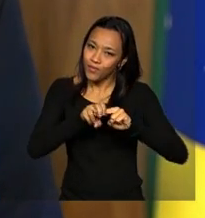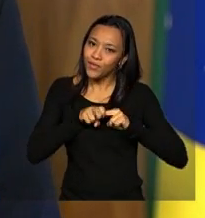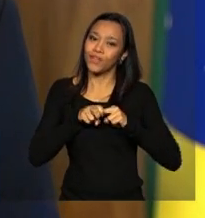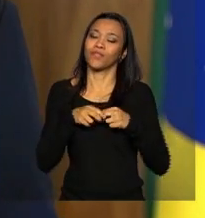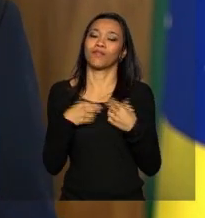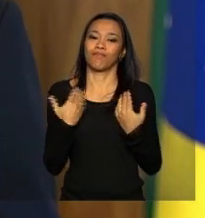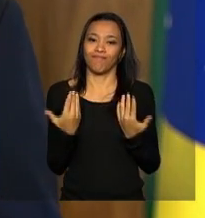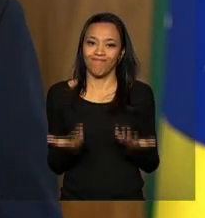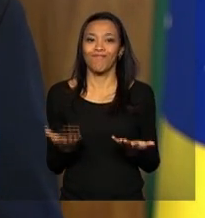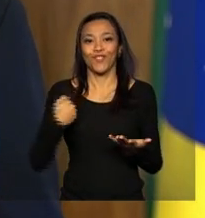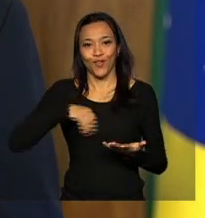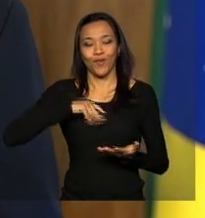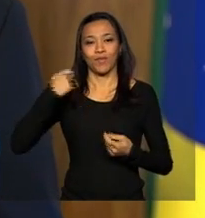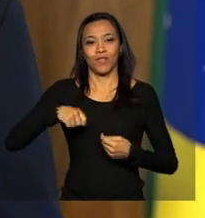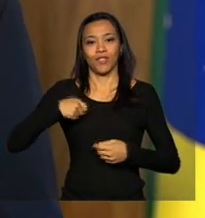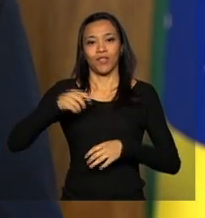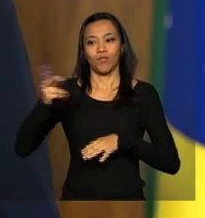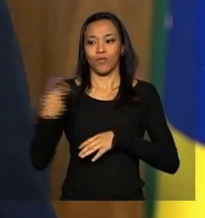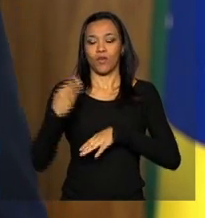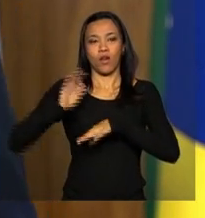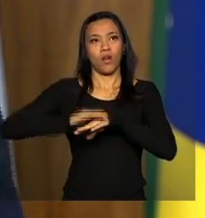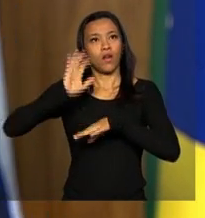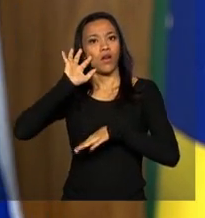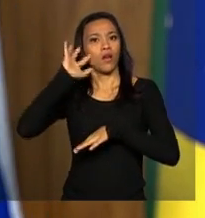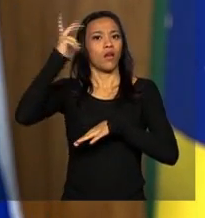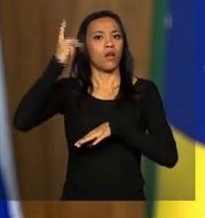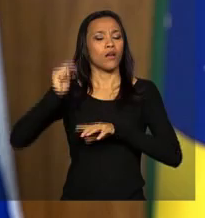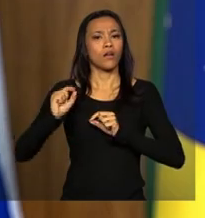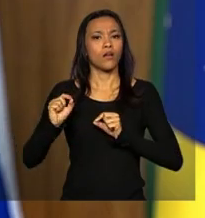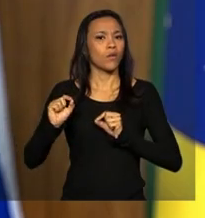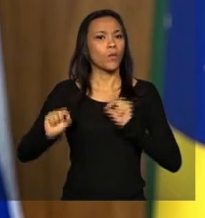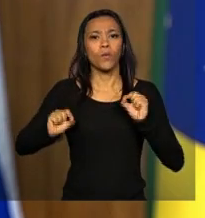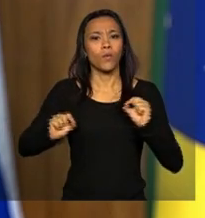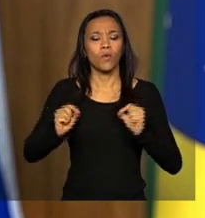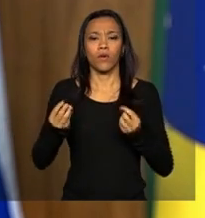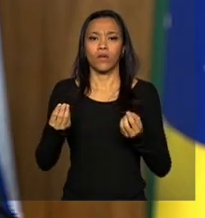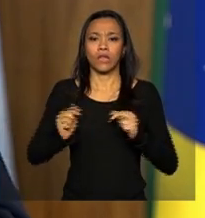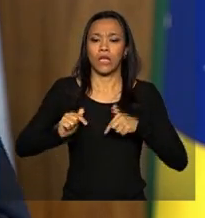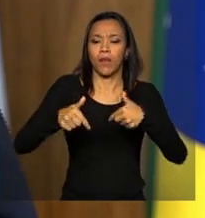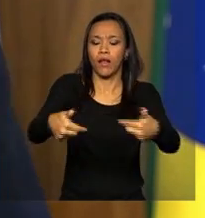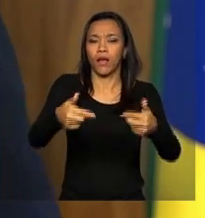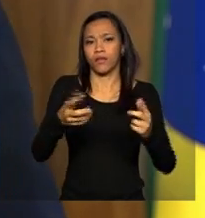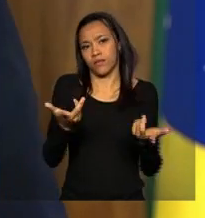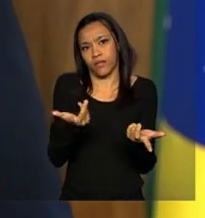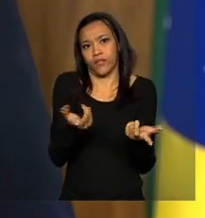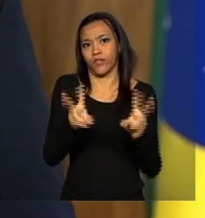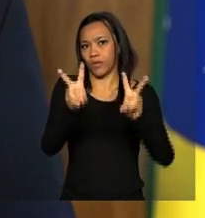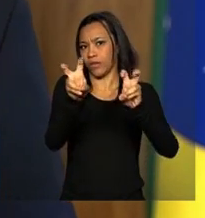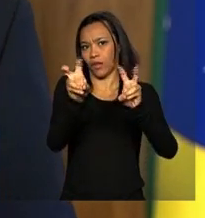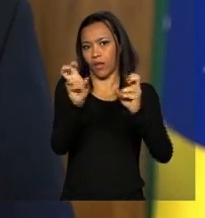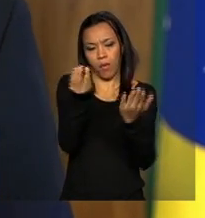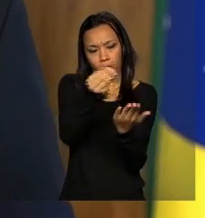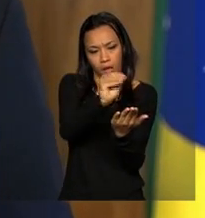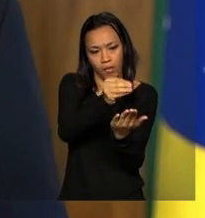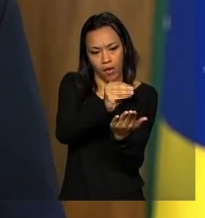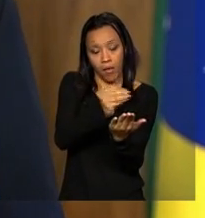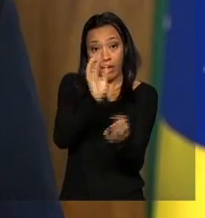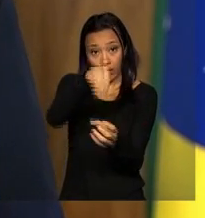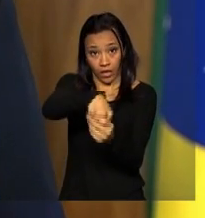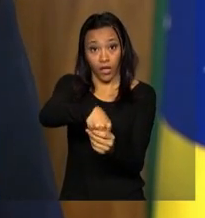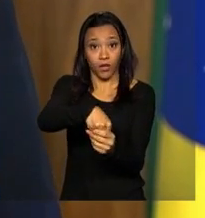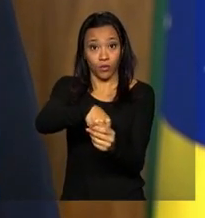nós deveríamos tomar decisões e iniciativas ou ações, seja na agenda interna, seja na agenda externa